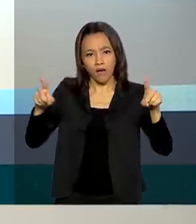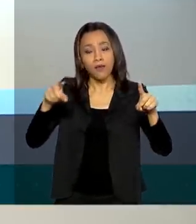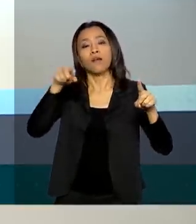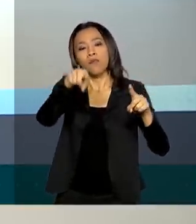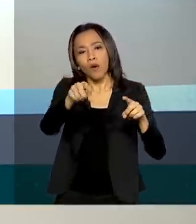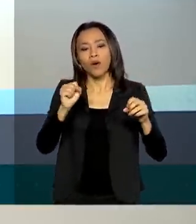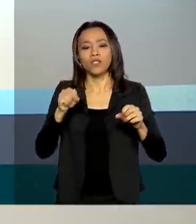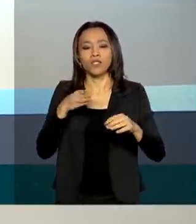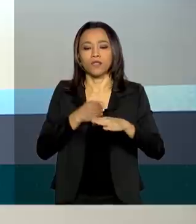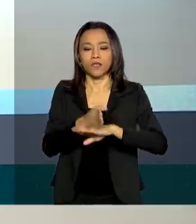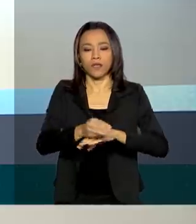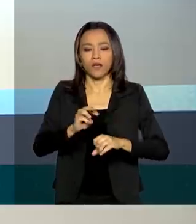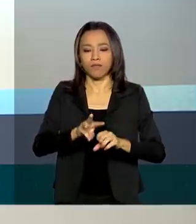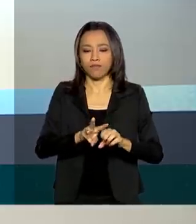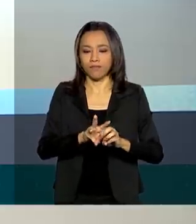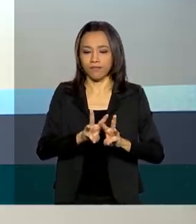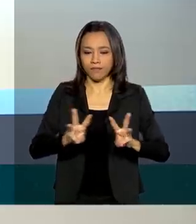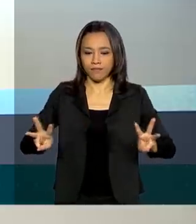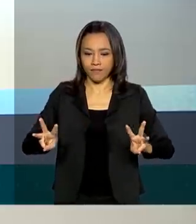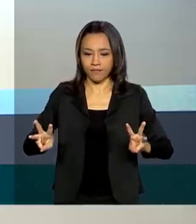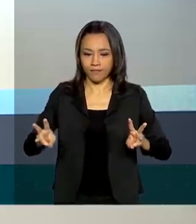site